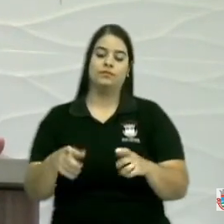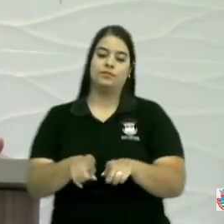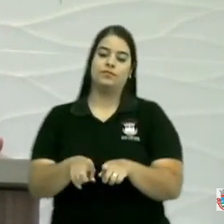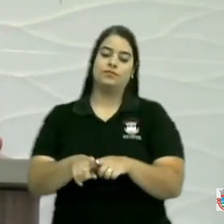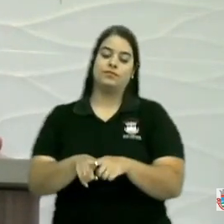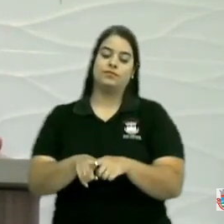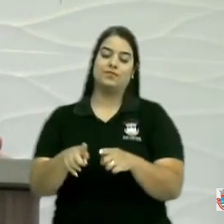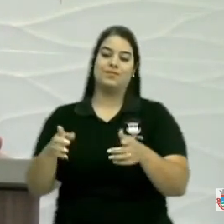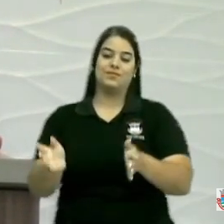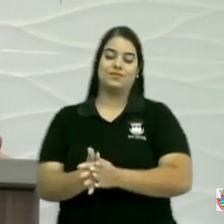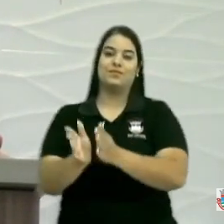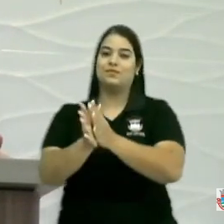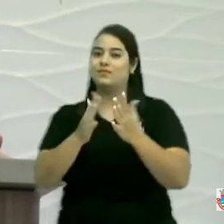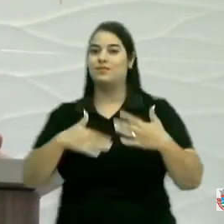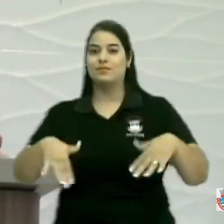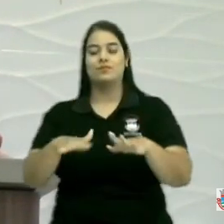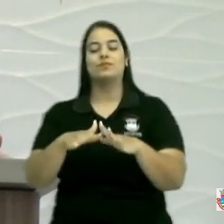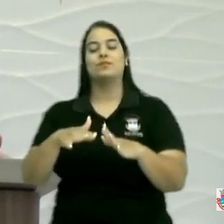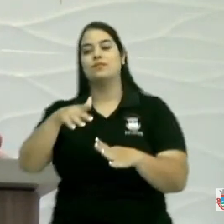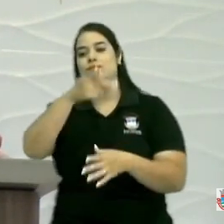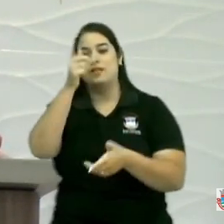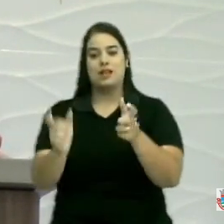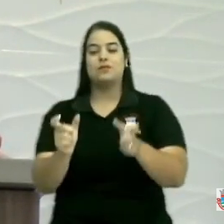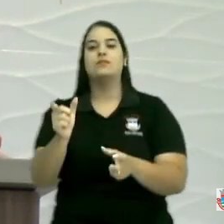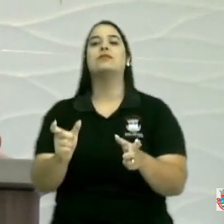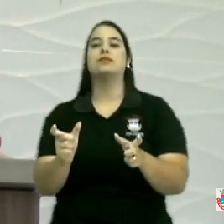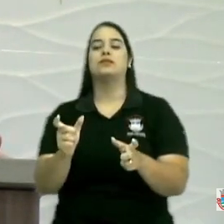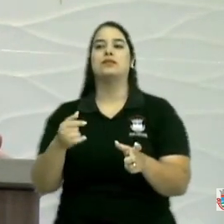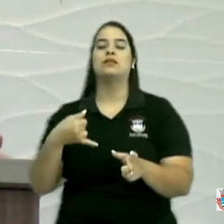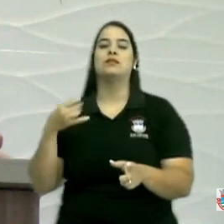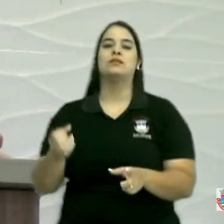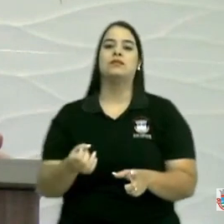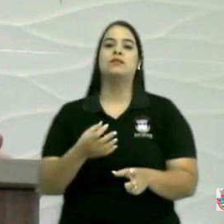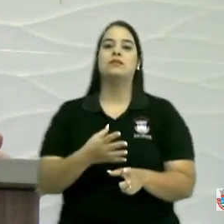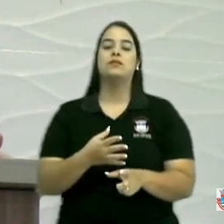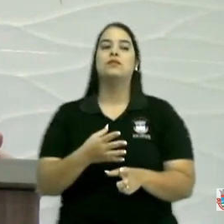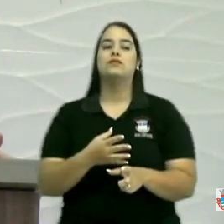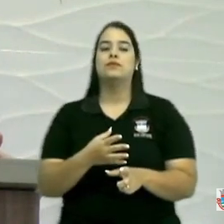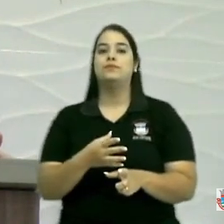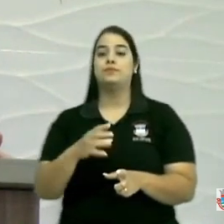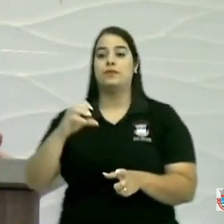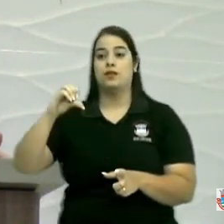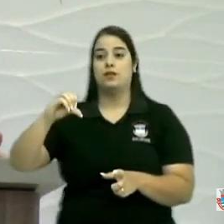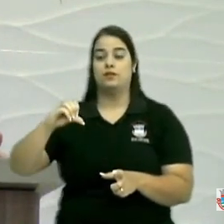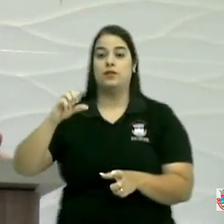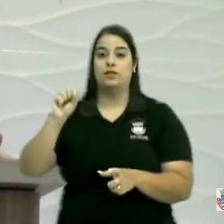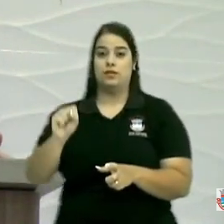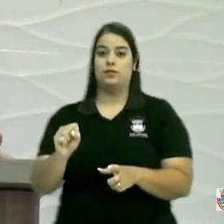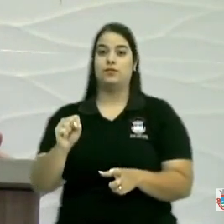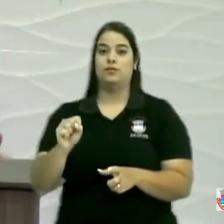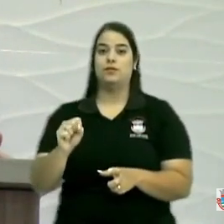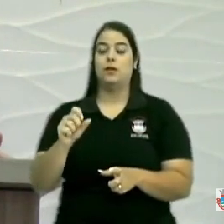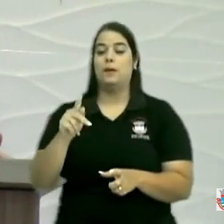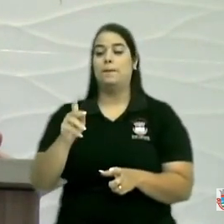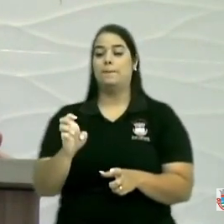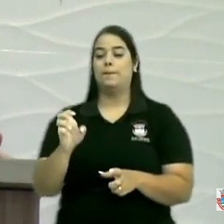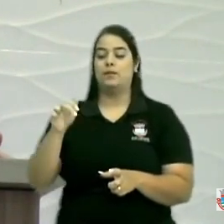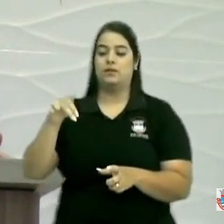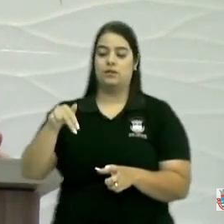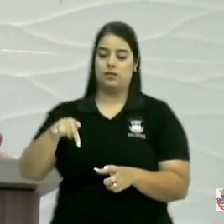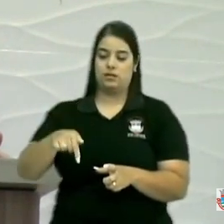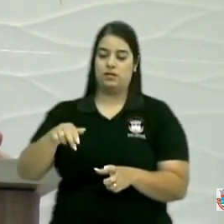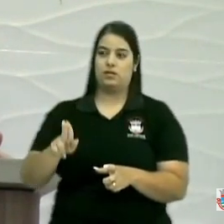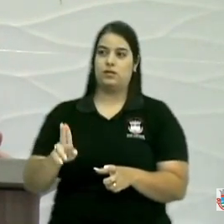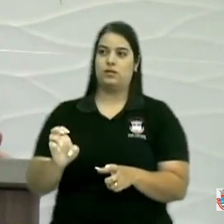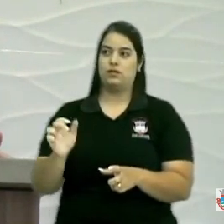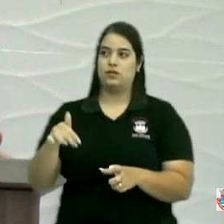parabenizar todos os nossos aniversariantes, de modo muito especial, seu pequeno, que amanhã celebra seus 98 anos de vida. Desejar seu pequeno